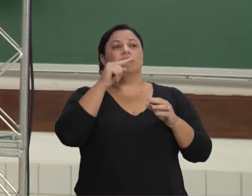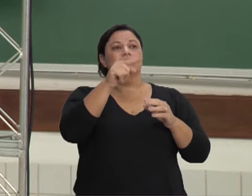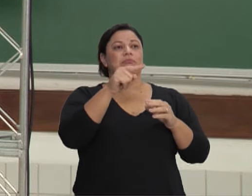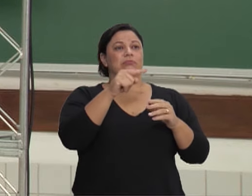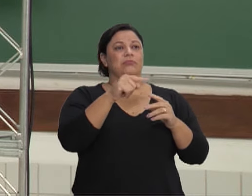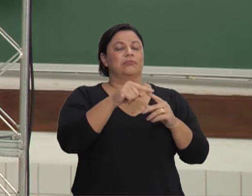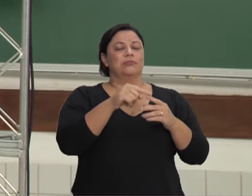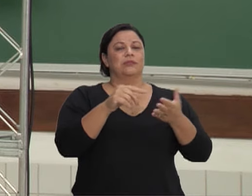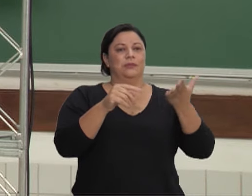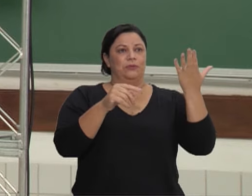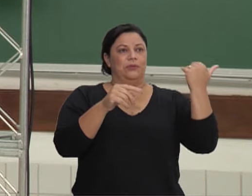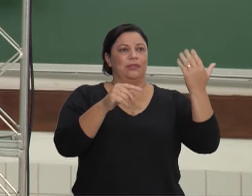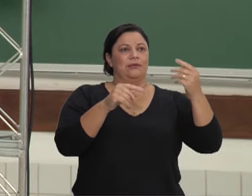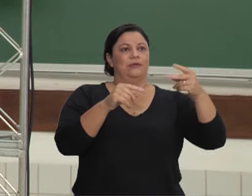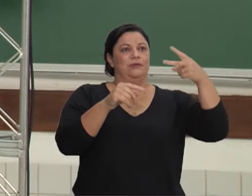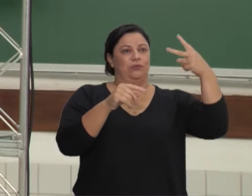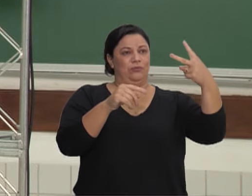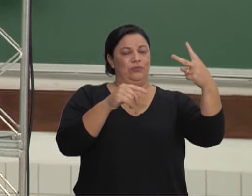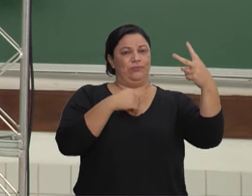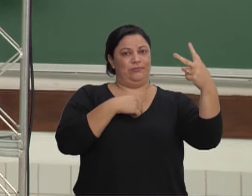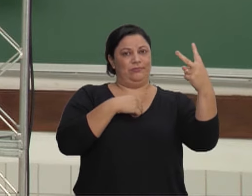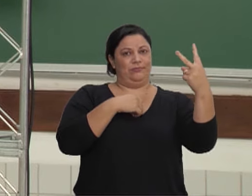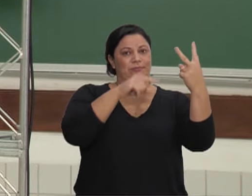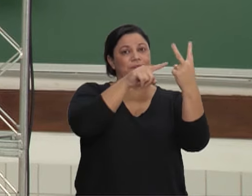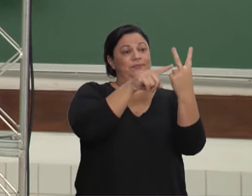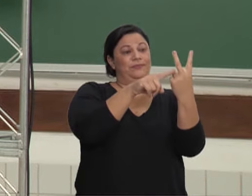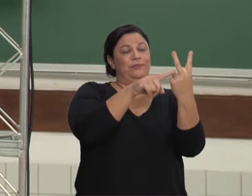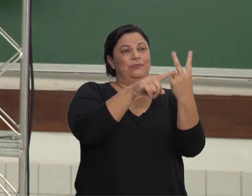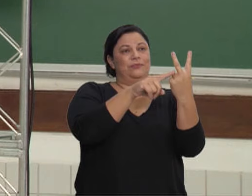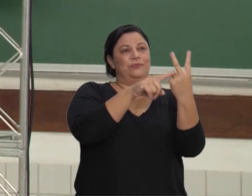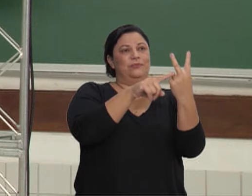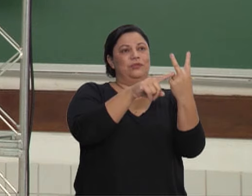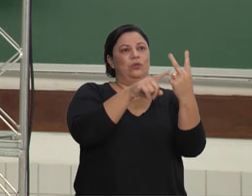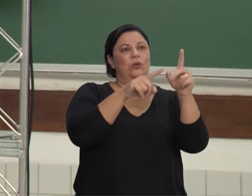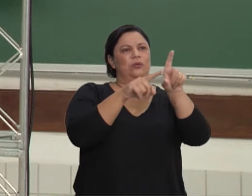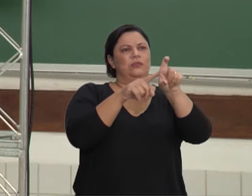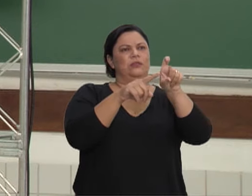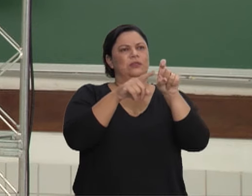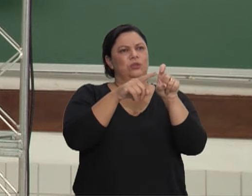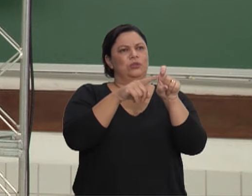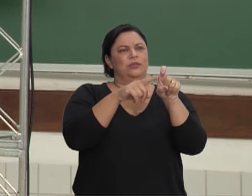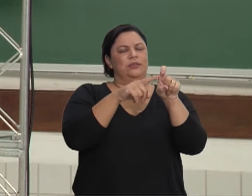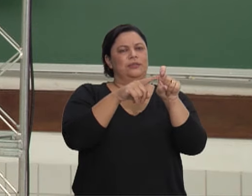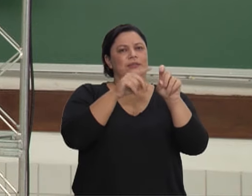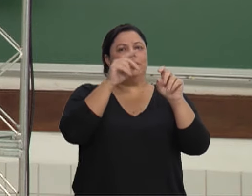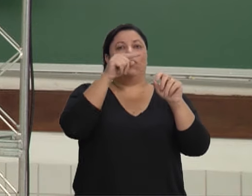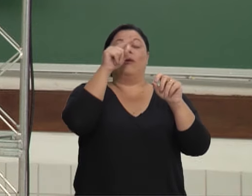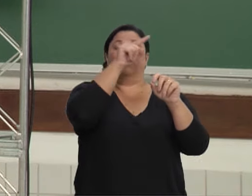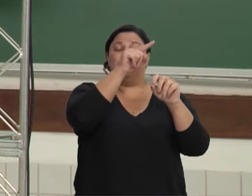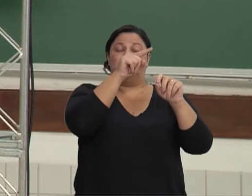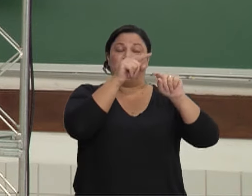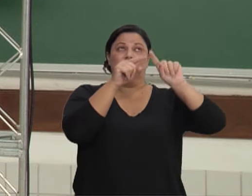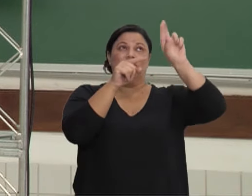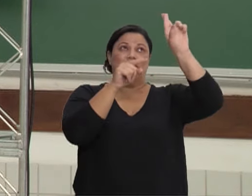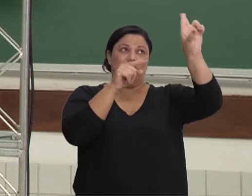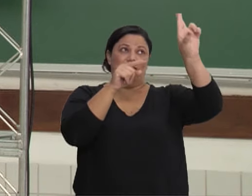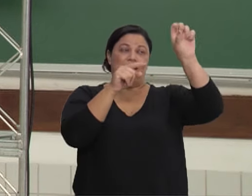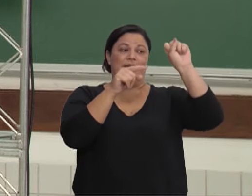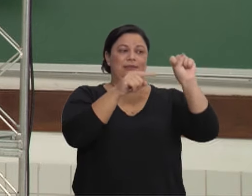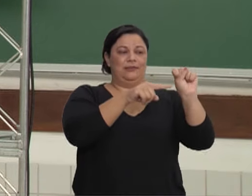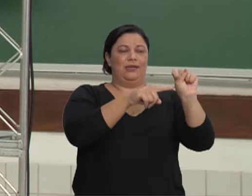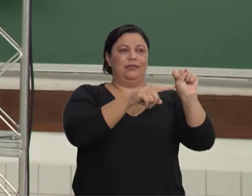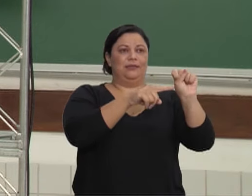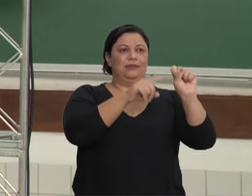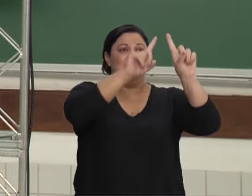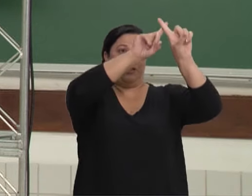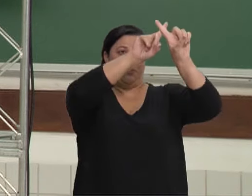lá dada e pegou a equação de S. Equação de R e equação de S. Multiplicou a